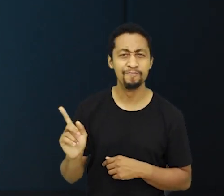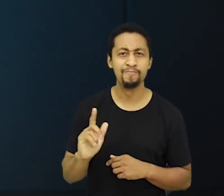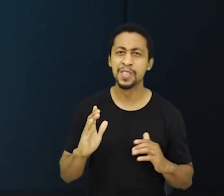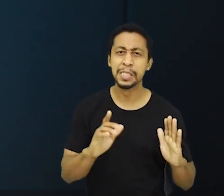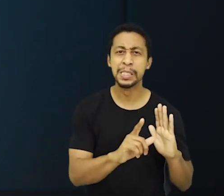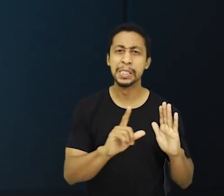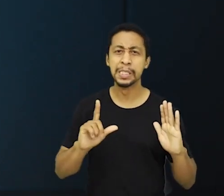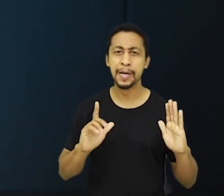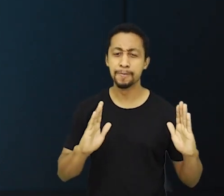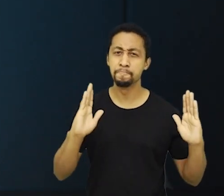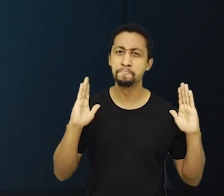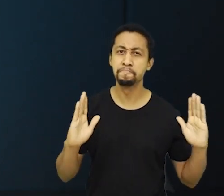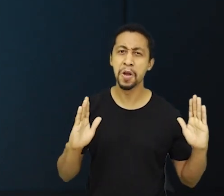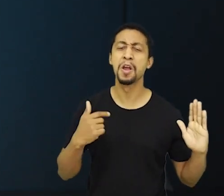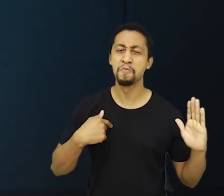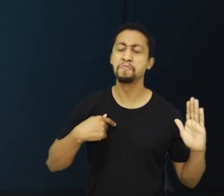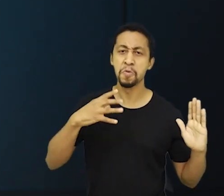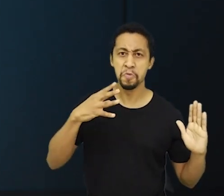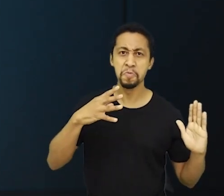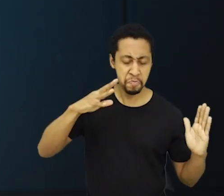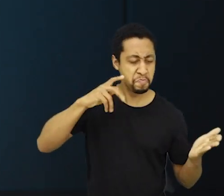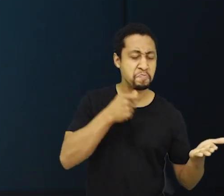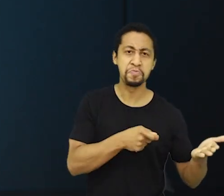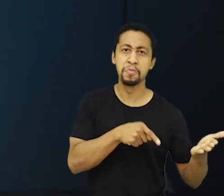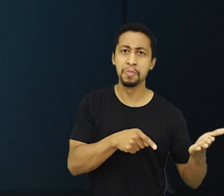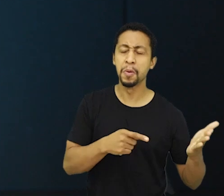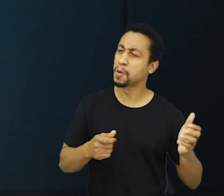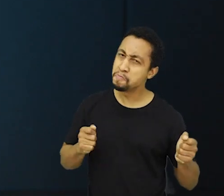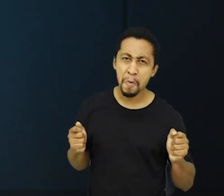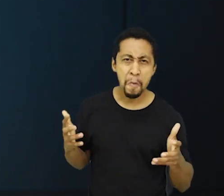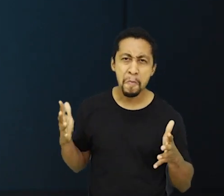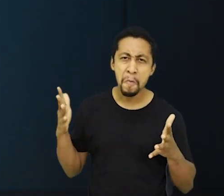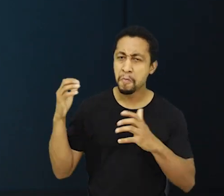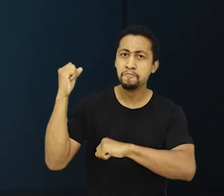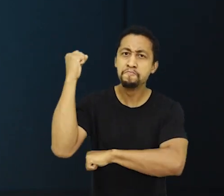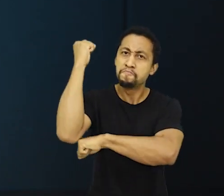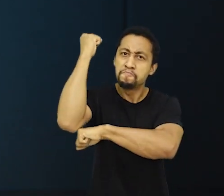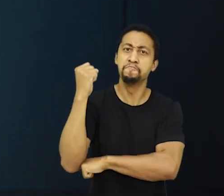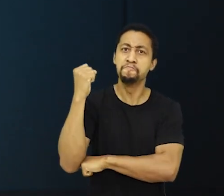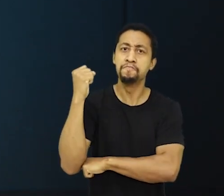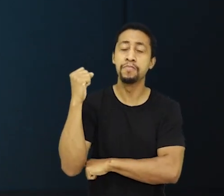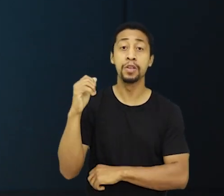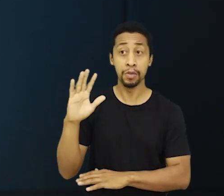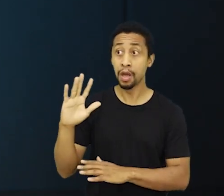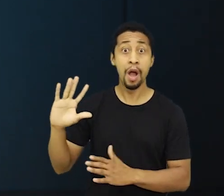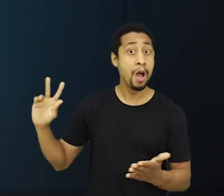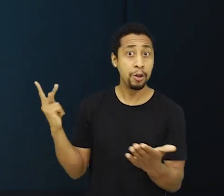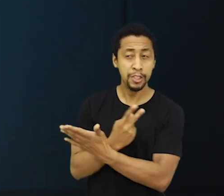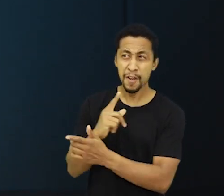que ele tenha exatamente esse brado de resistência. A dizer, mesmo sob